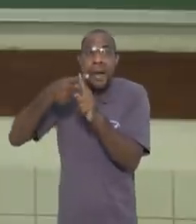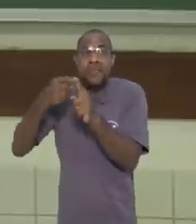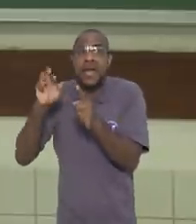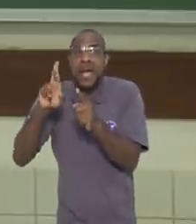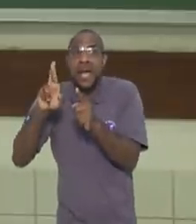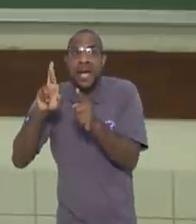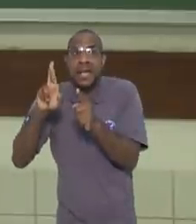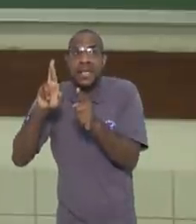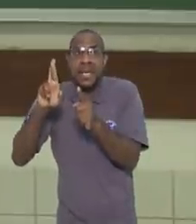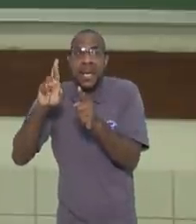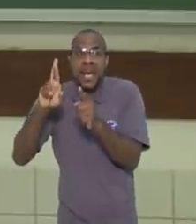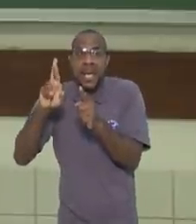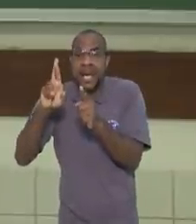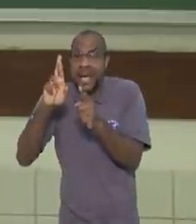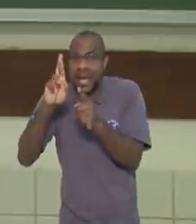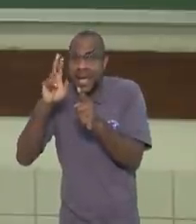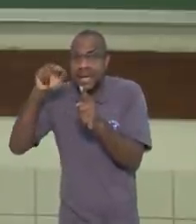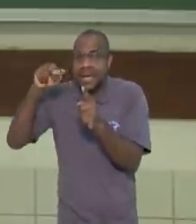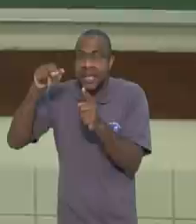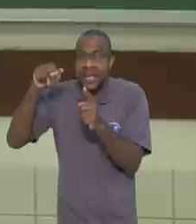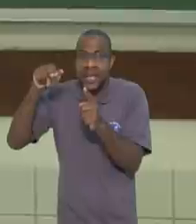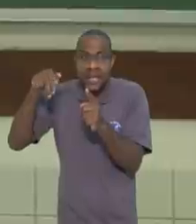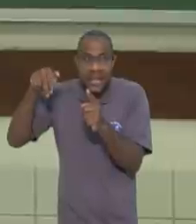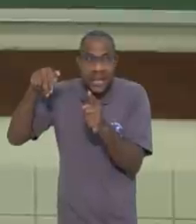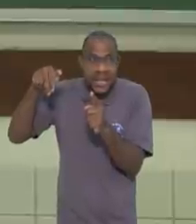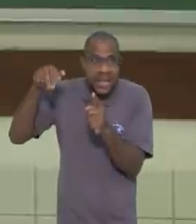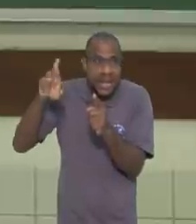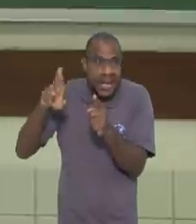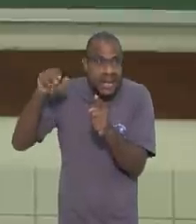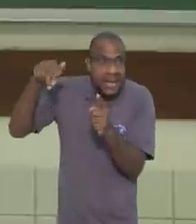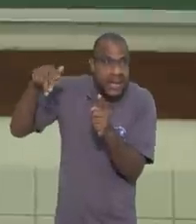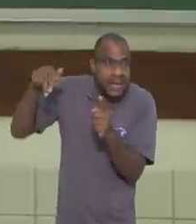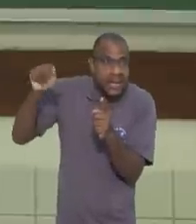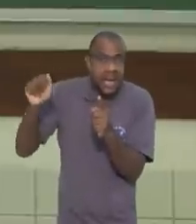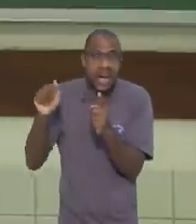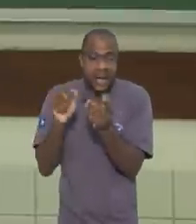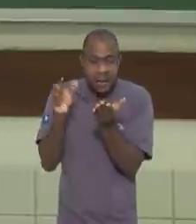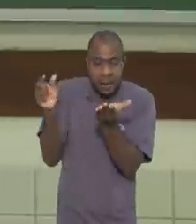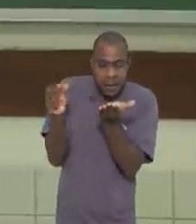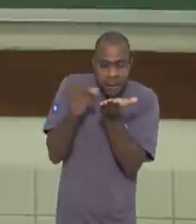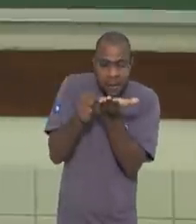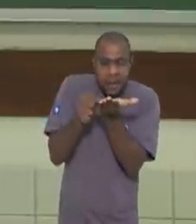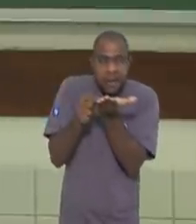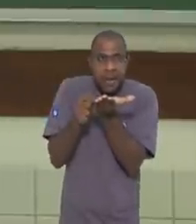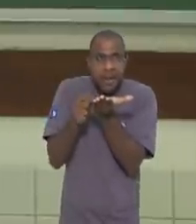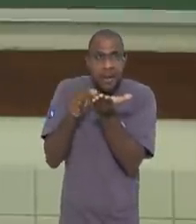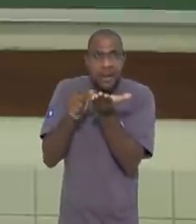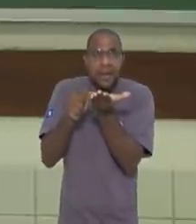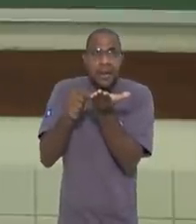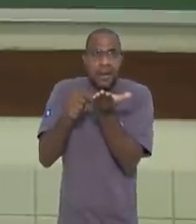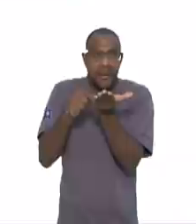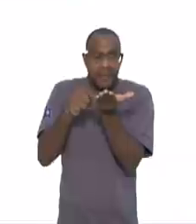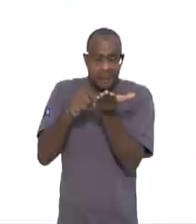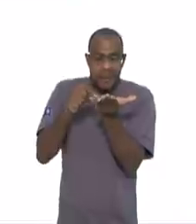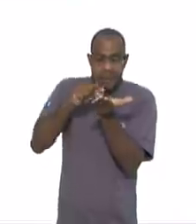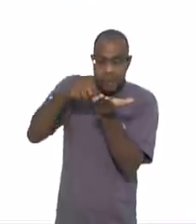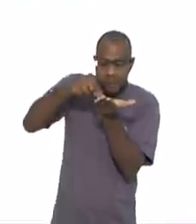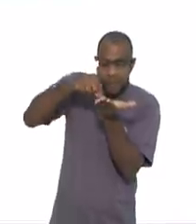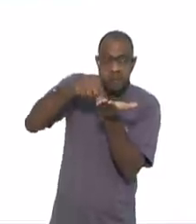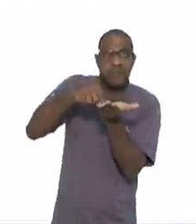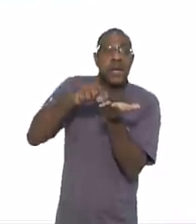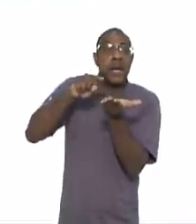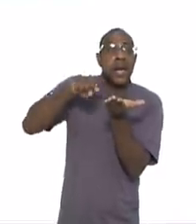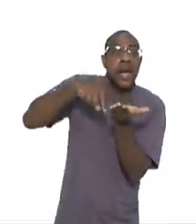RNA guia. Para quê? Para encontrar exatamente a parte que eles querem cortar do DNA, que precisa ser cortado,